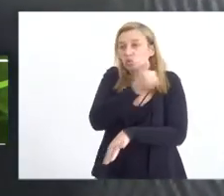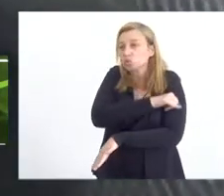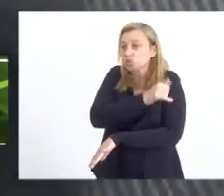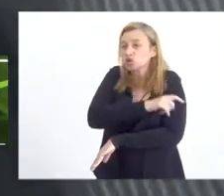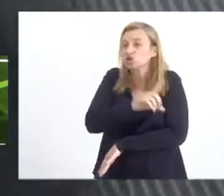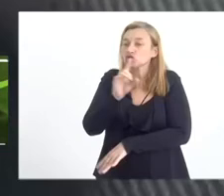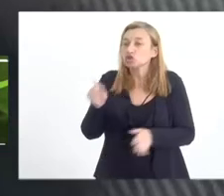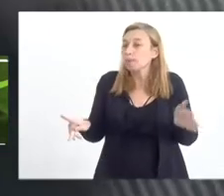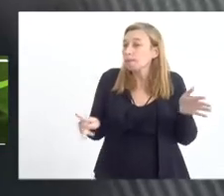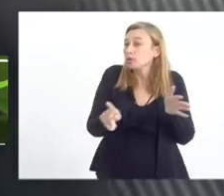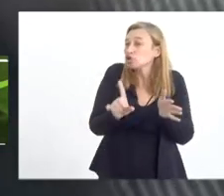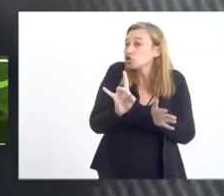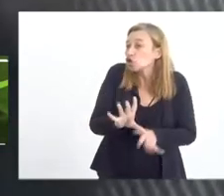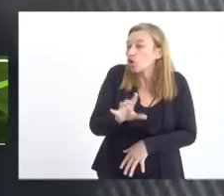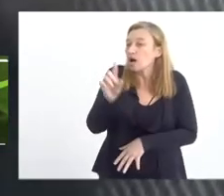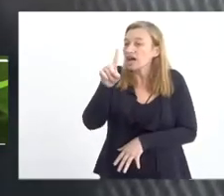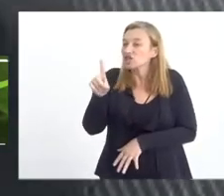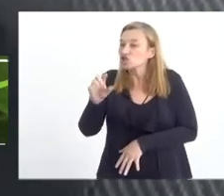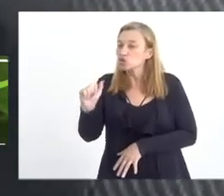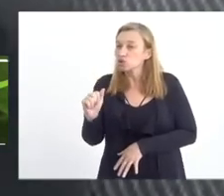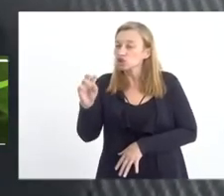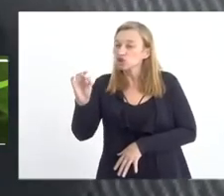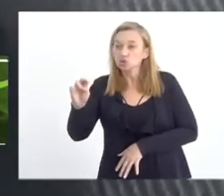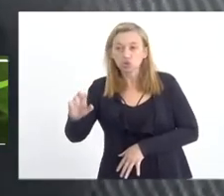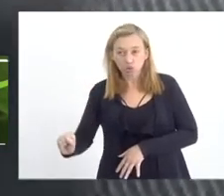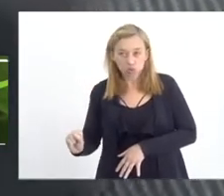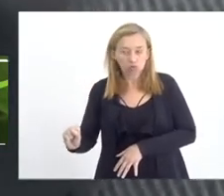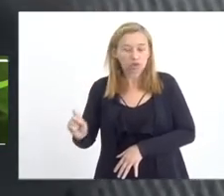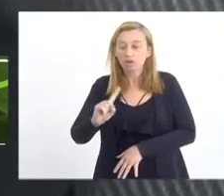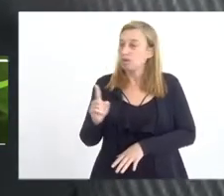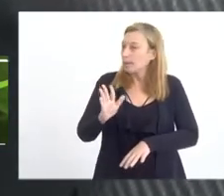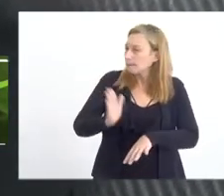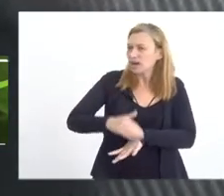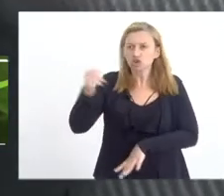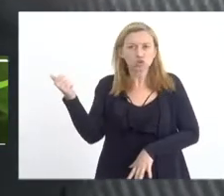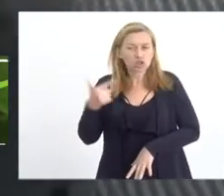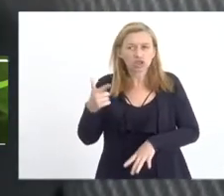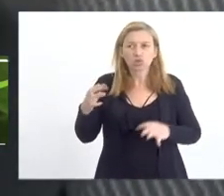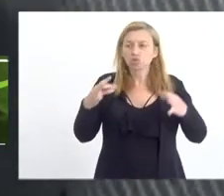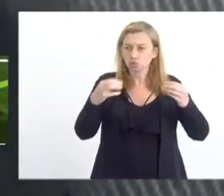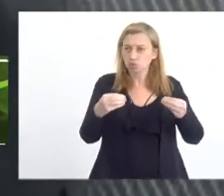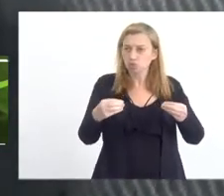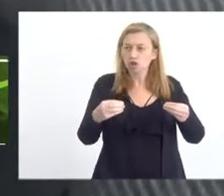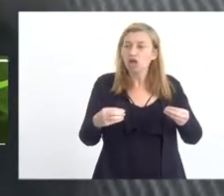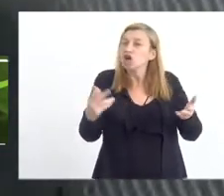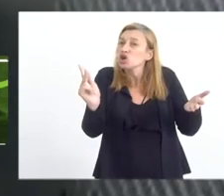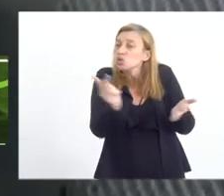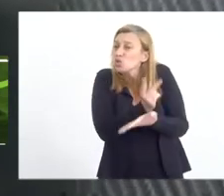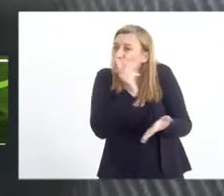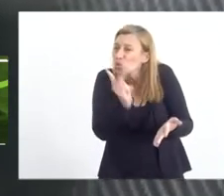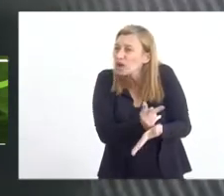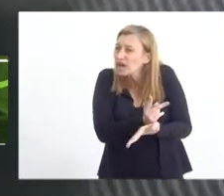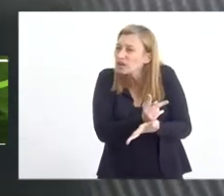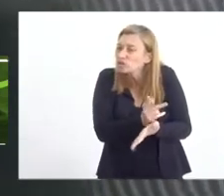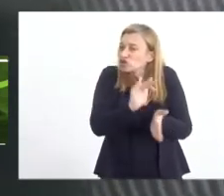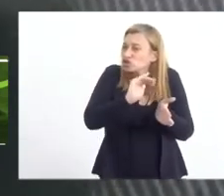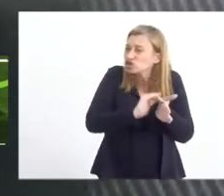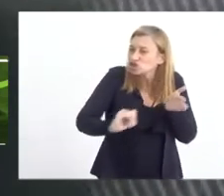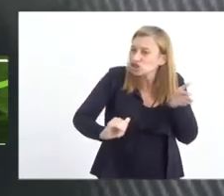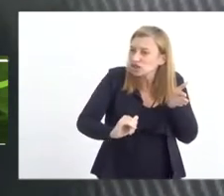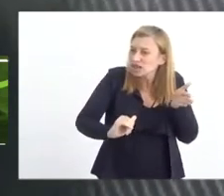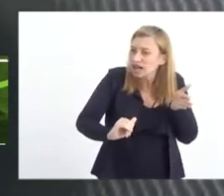Zona Sul, ou o centro da cidade. Ela é muito maior do que isso. E o erro de se tirar